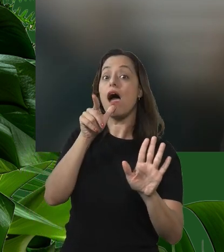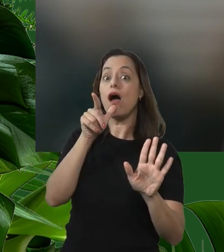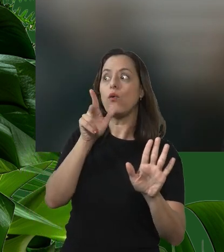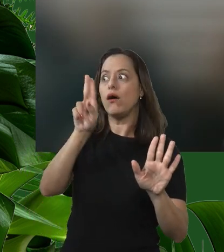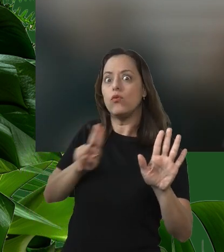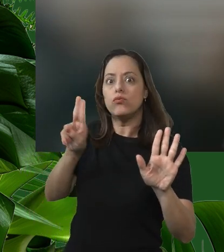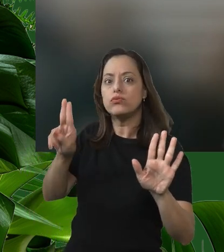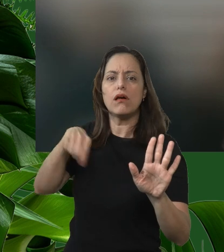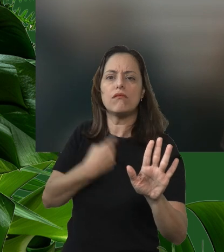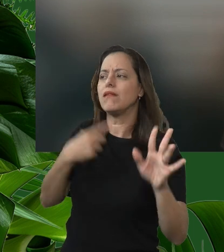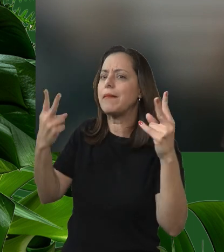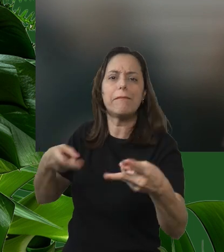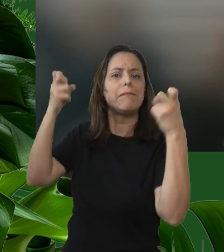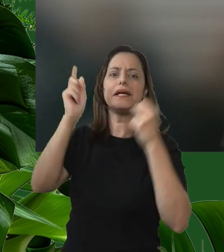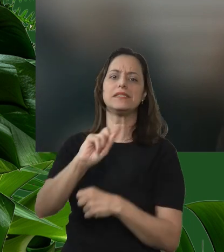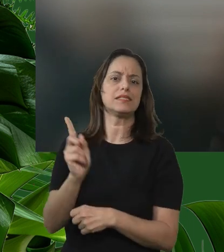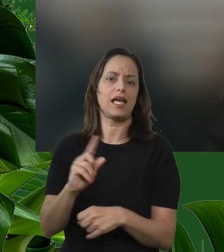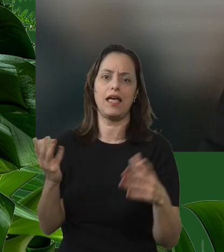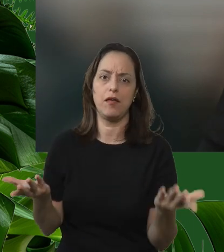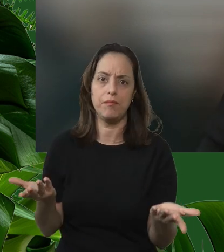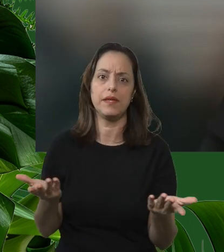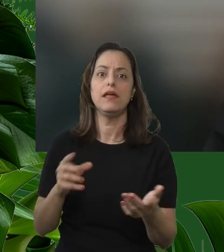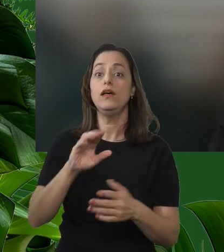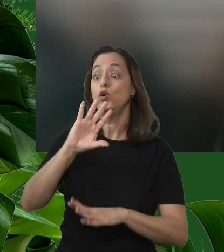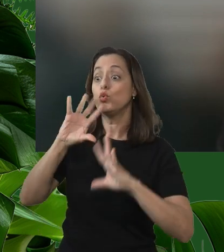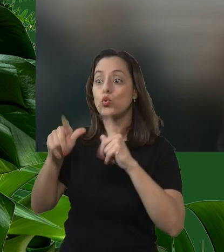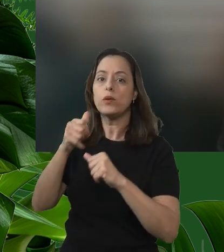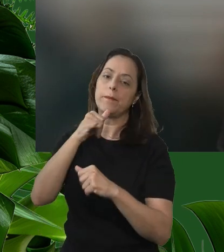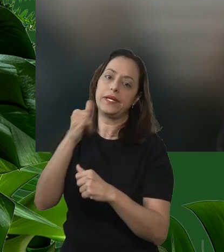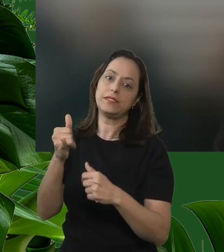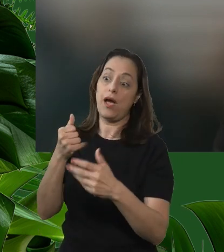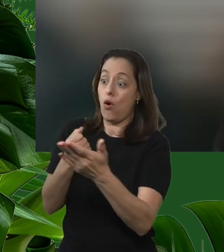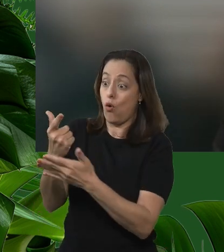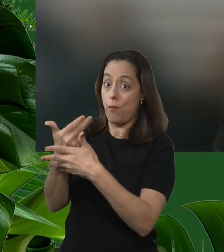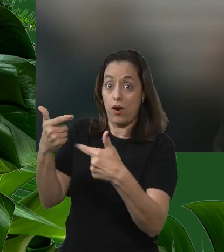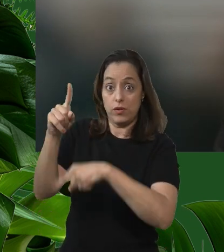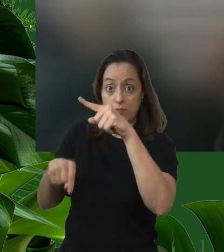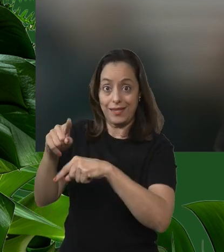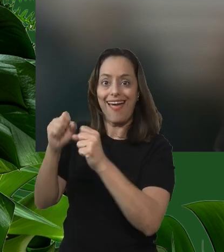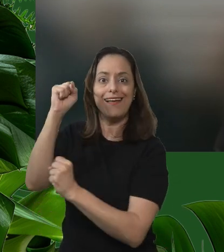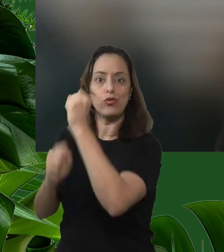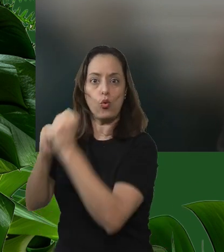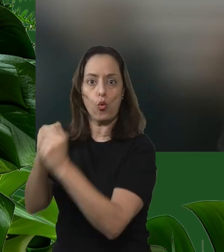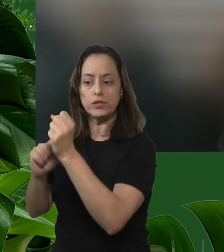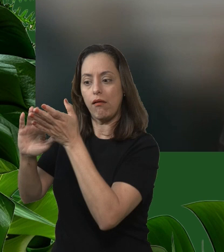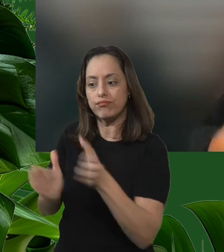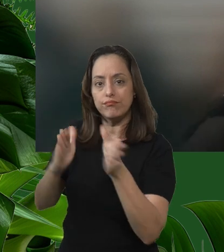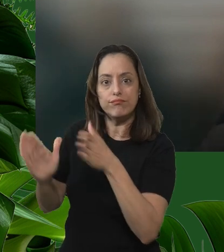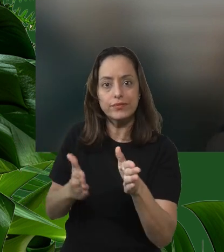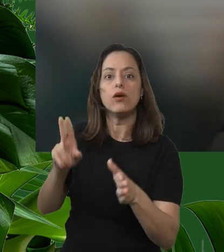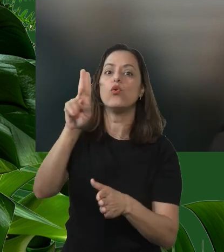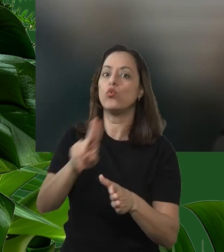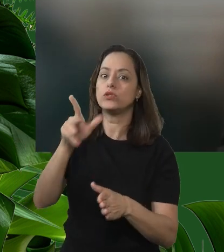ser levado muito em consideração, né? Então, pensar que todos os processos produtivos da indústria tecnológica, da